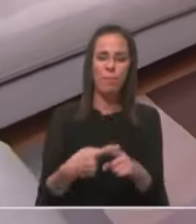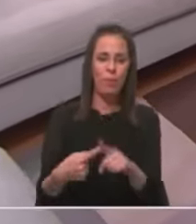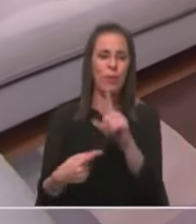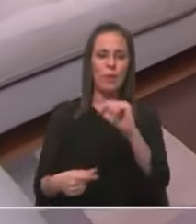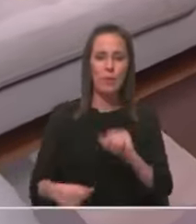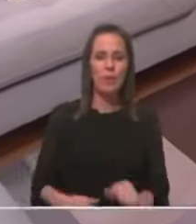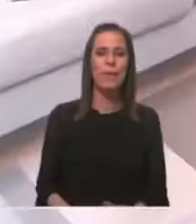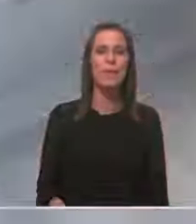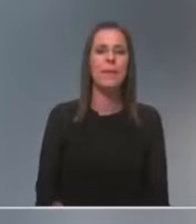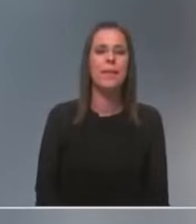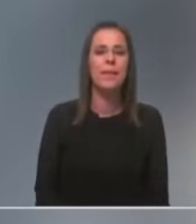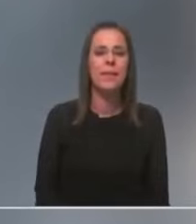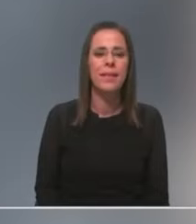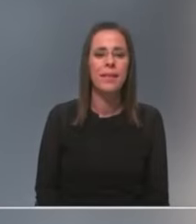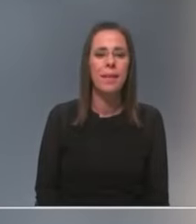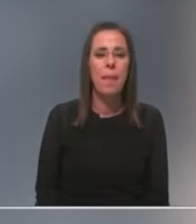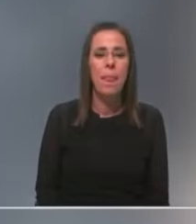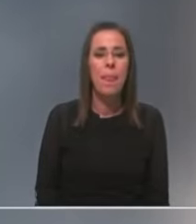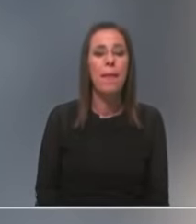interessante.